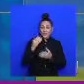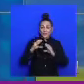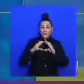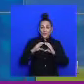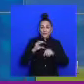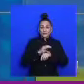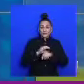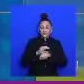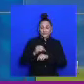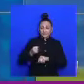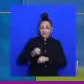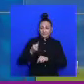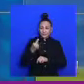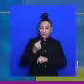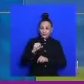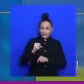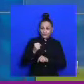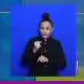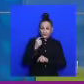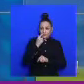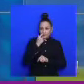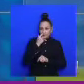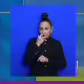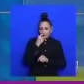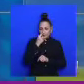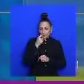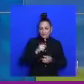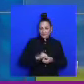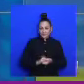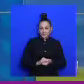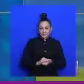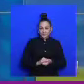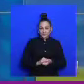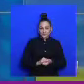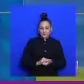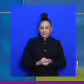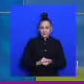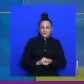número 18. Cinza, 18.